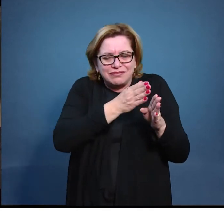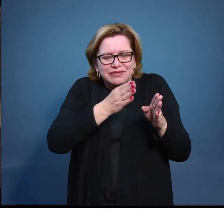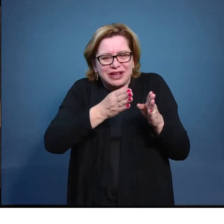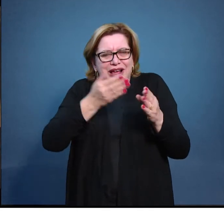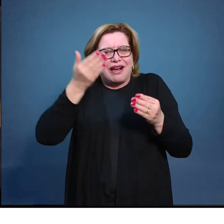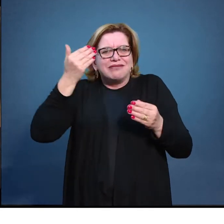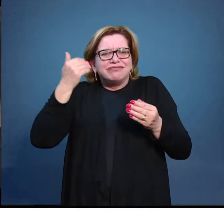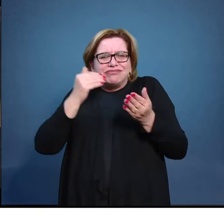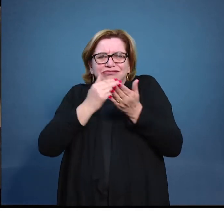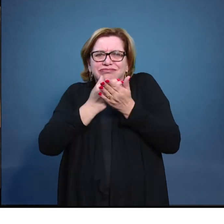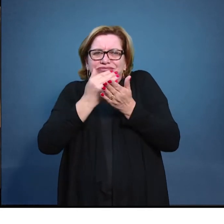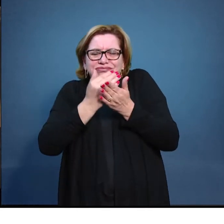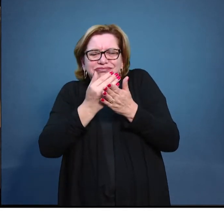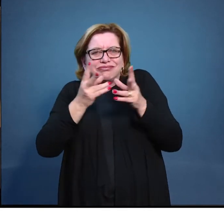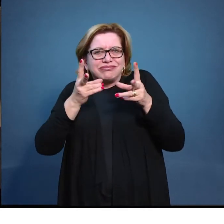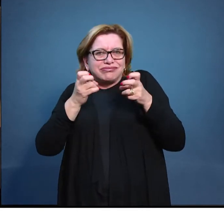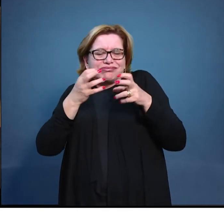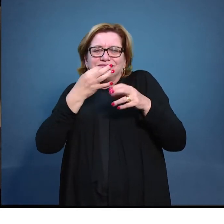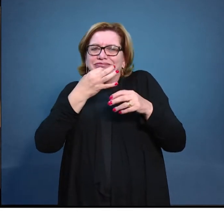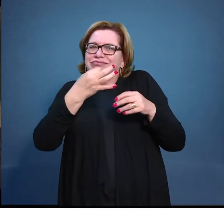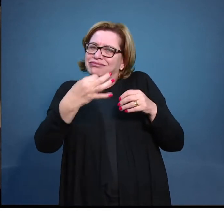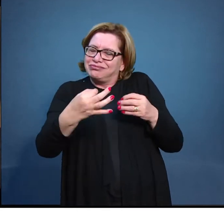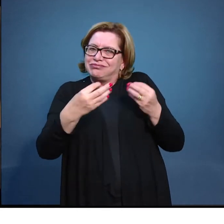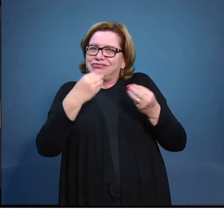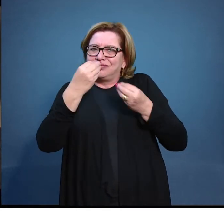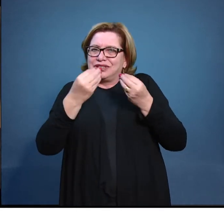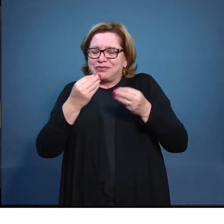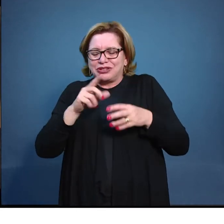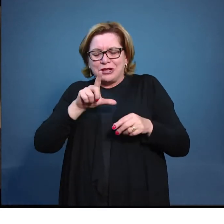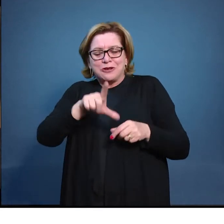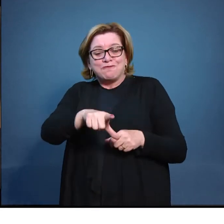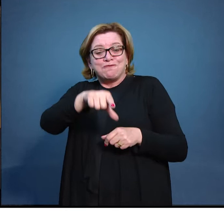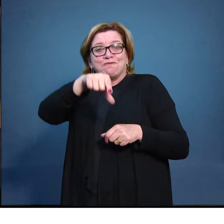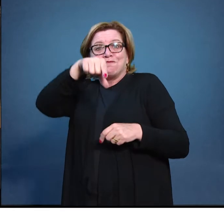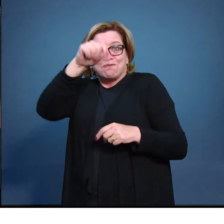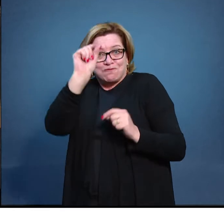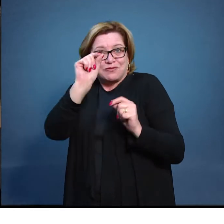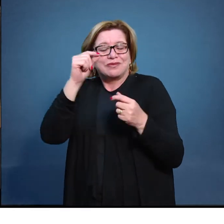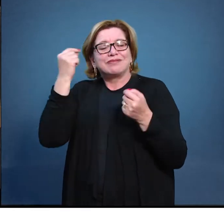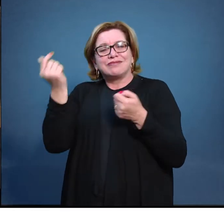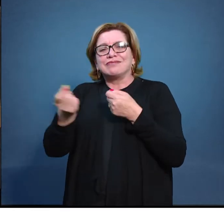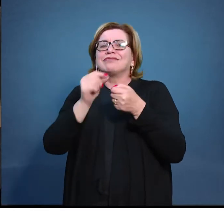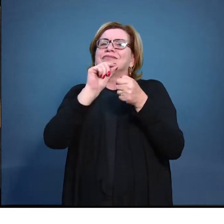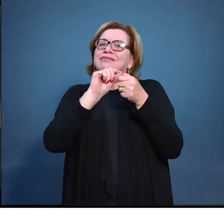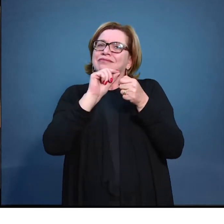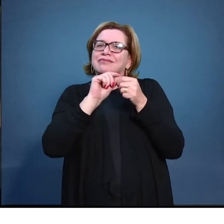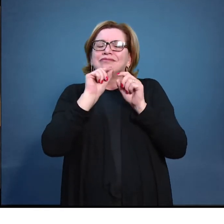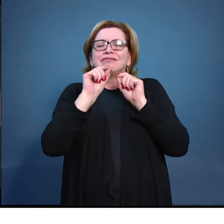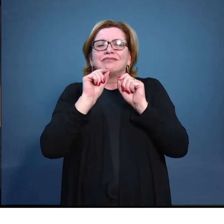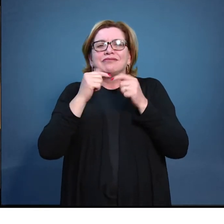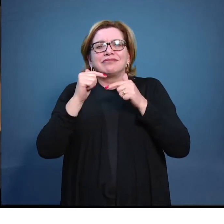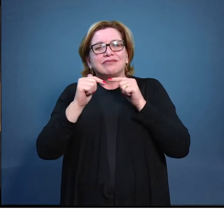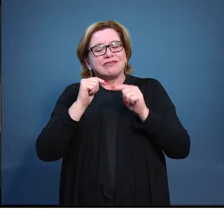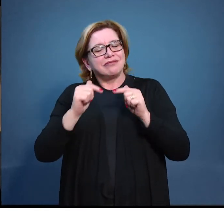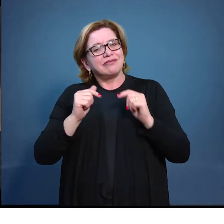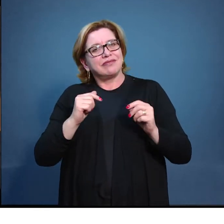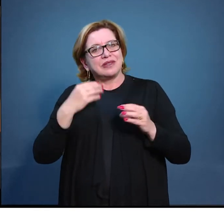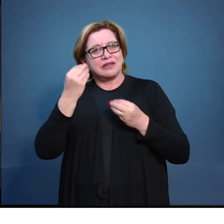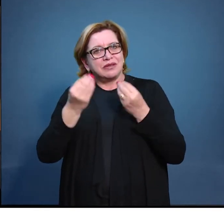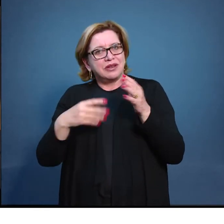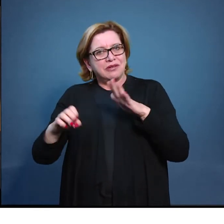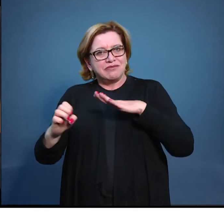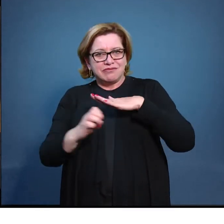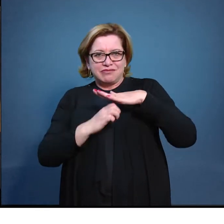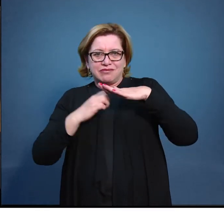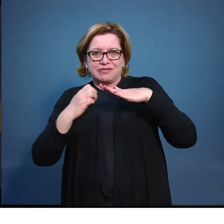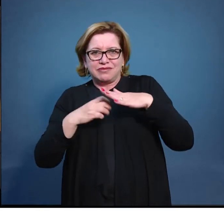visão de que para você tomar uma decisão, para você fazer alguma coisa em relação a uma